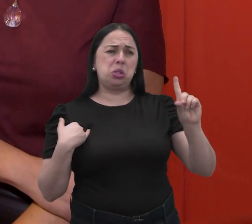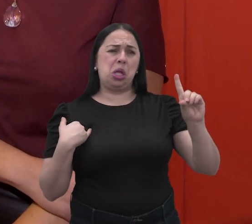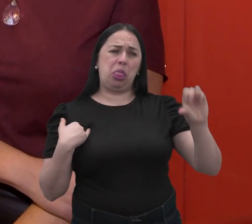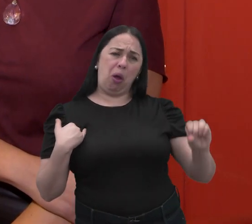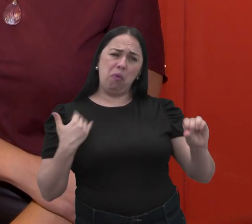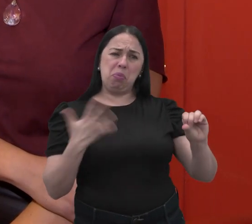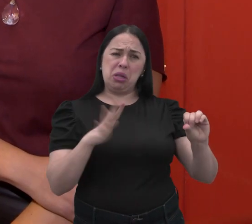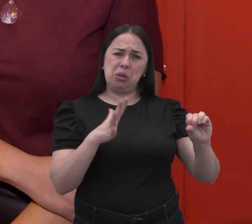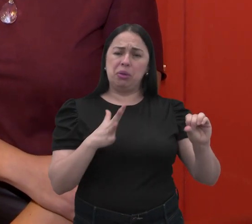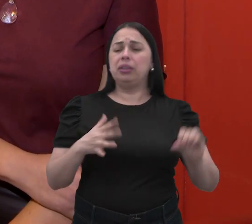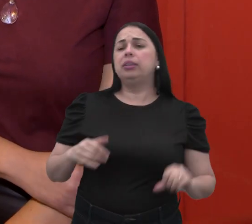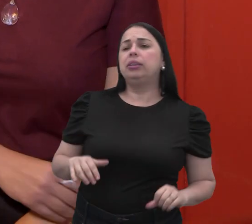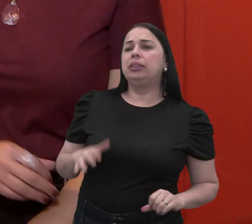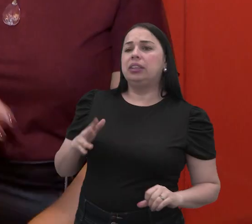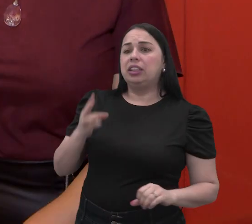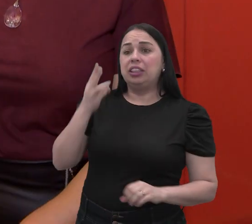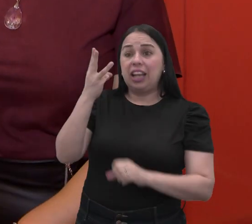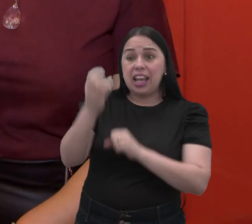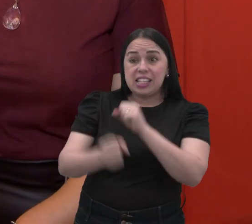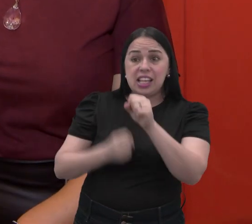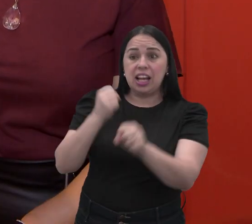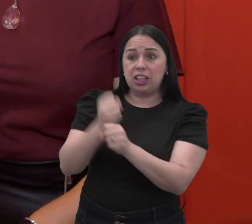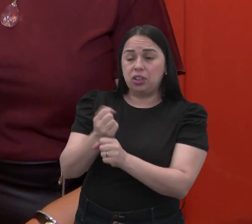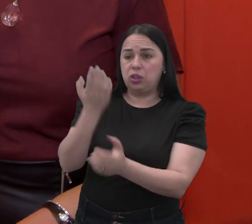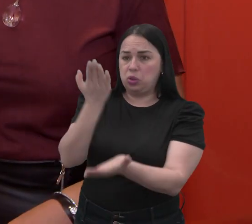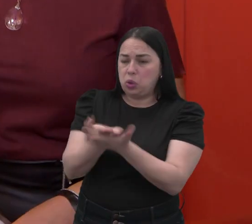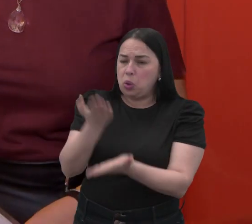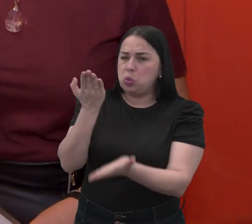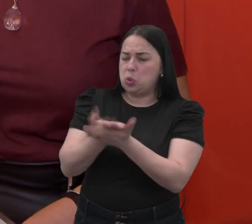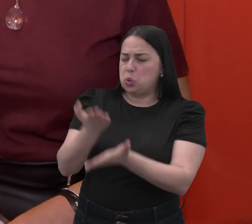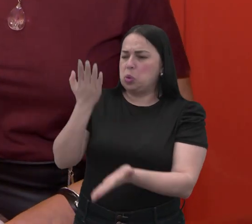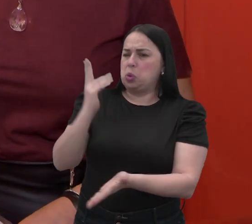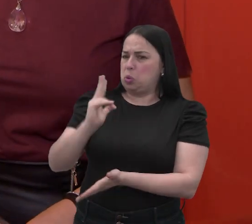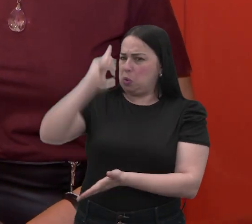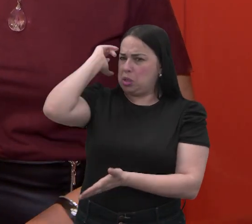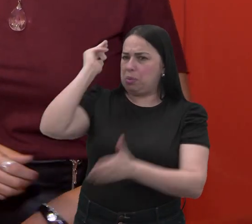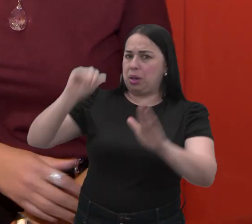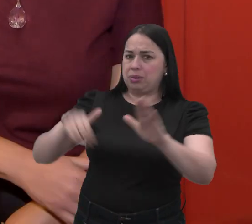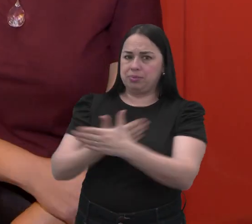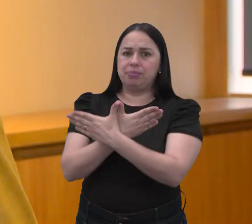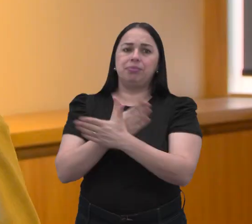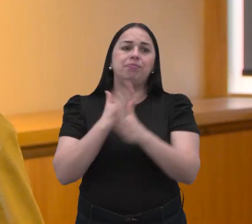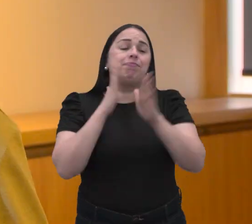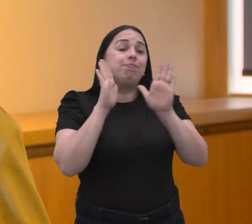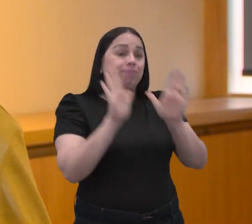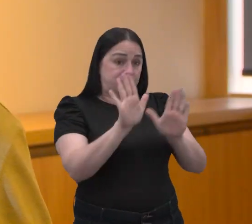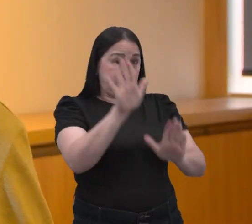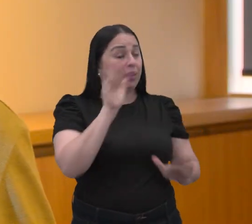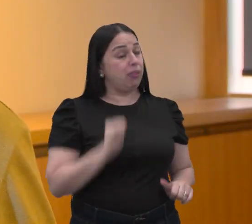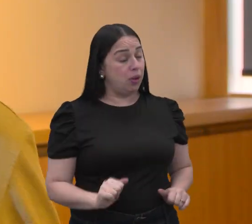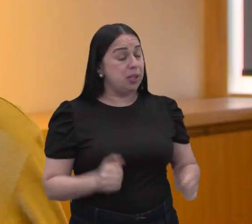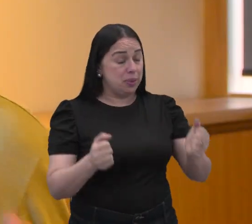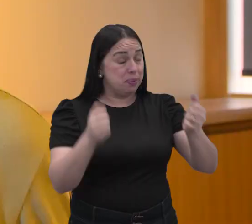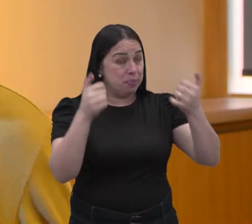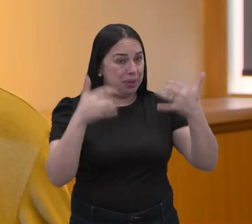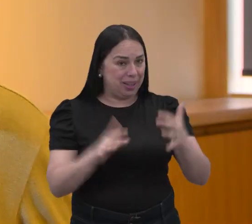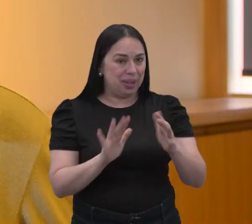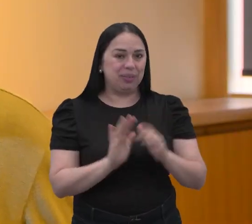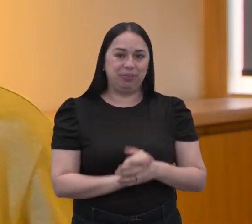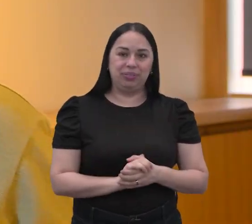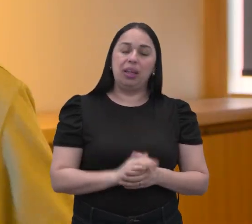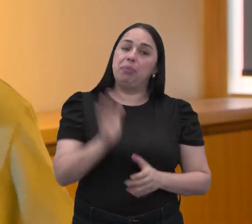18 para 19 anos, mais ou menos. E durante 3 anos você foi insistindo no vestibular do ITA? Mas aí, então, veja